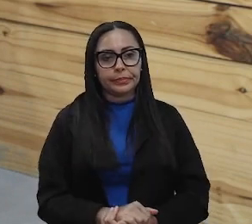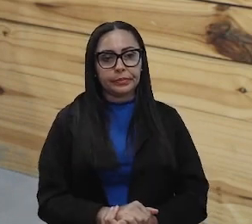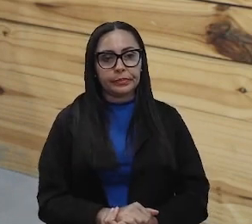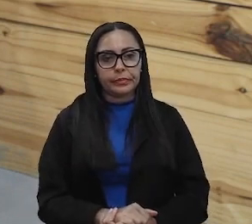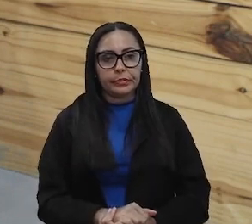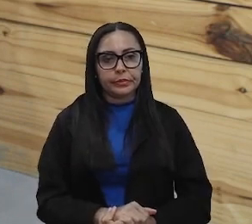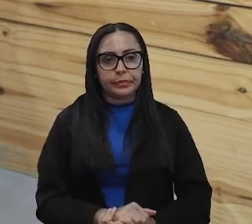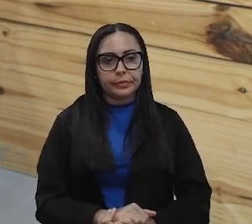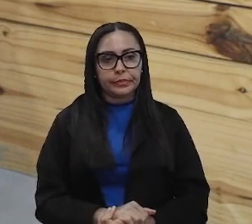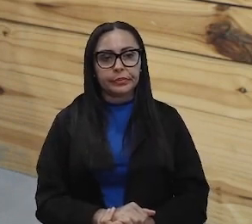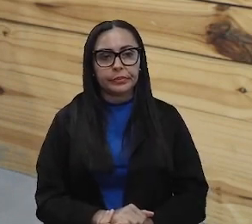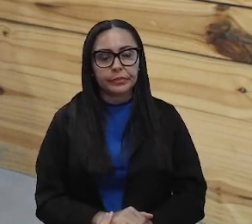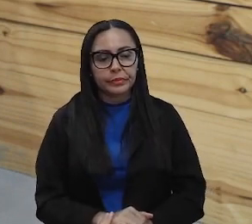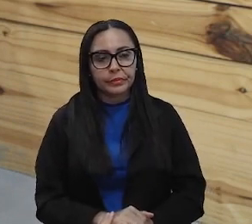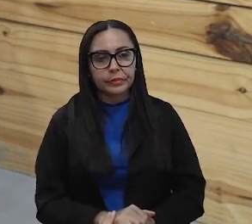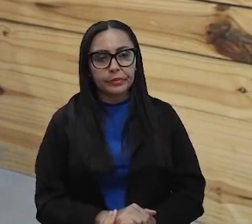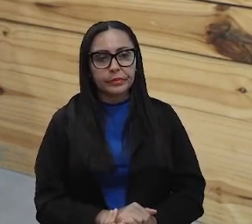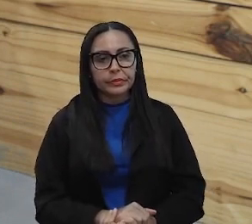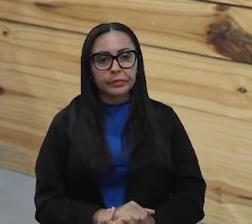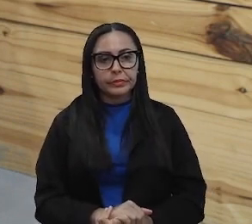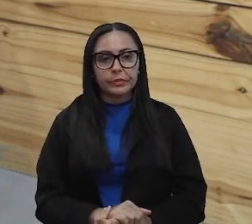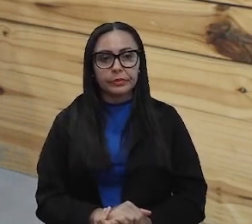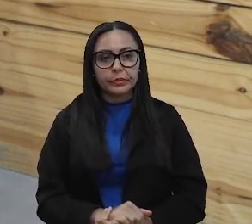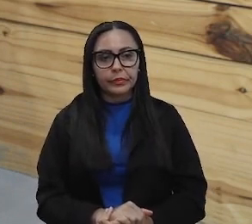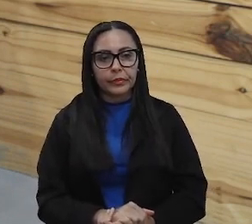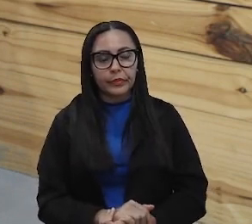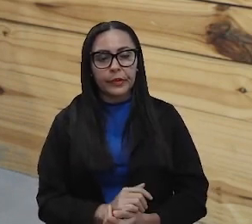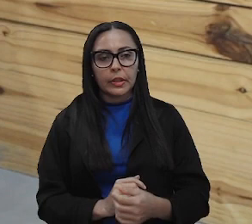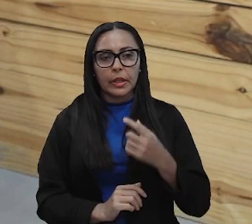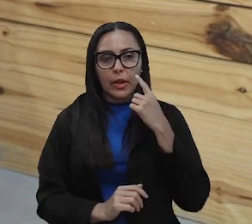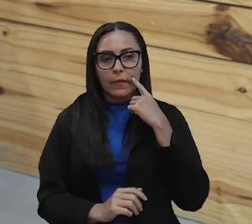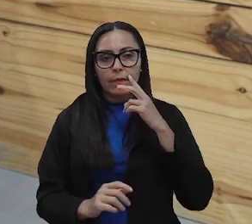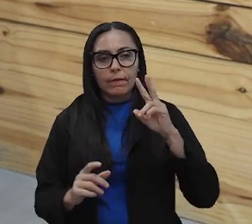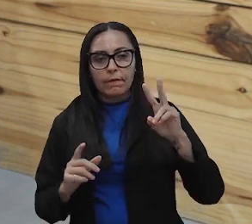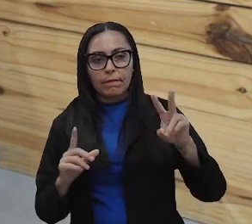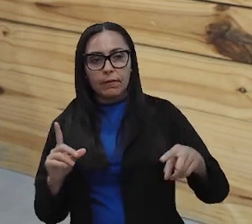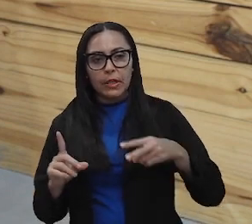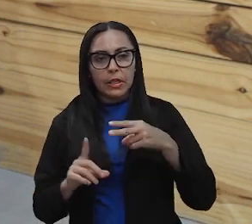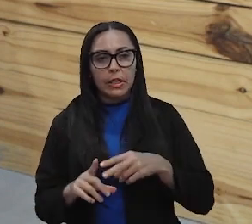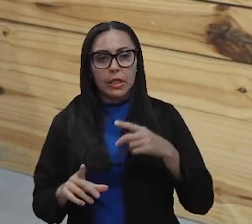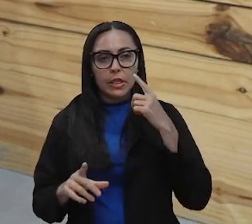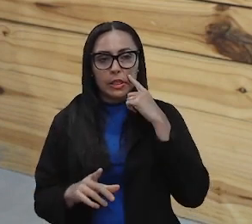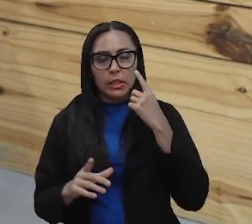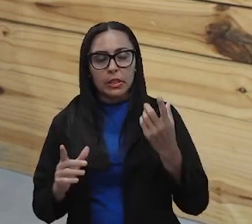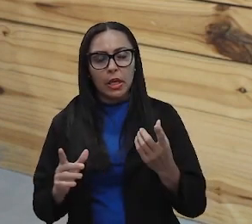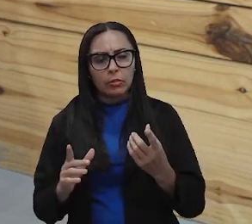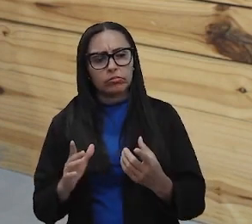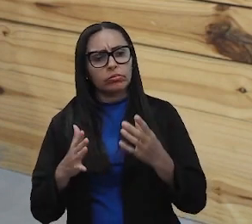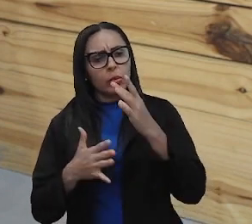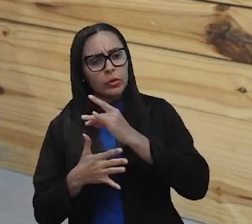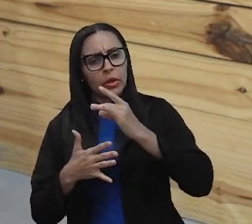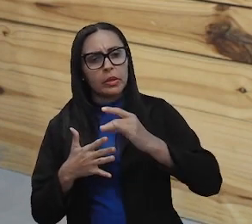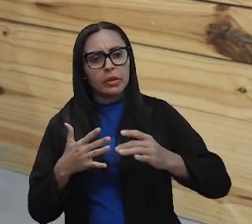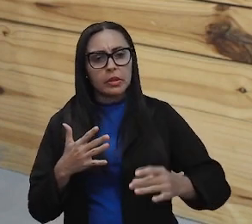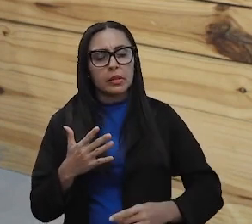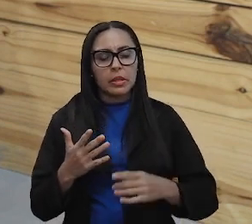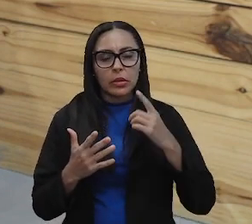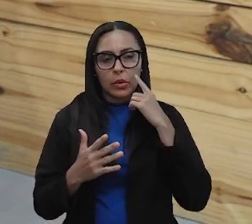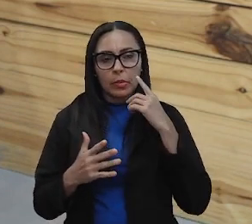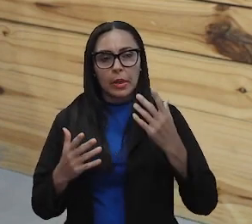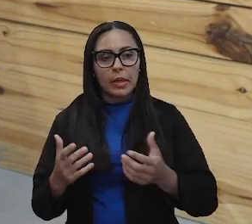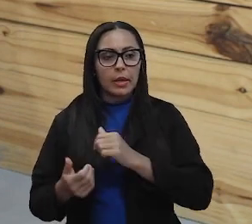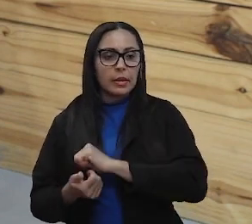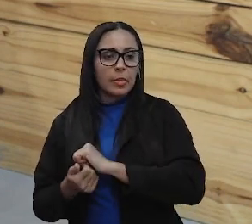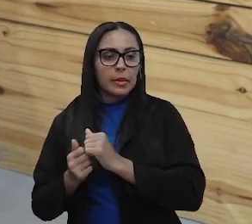essa norma de ergonomia ela visa dar as diretrizes, os requisitos para a adaptação das condições